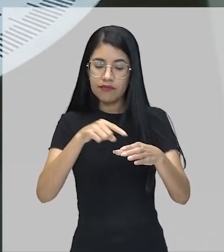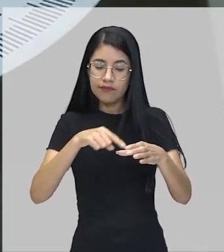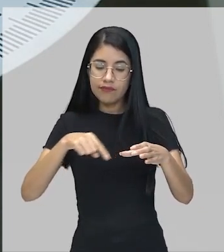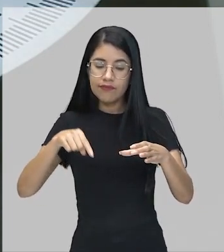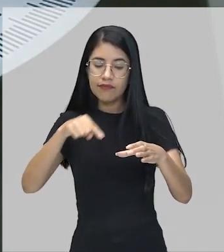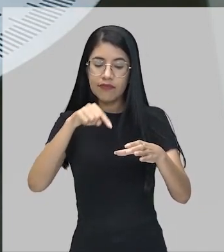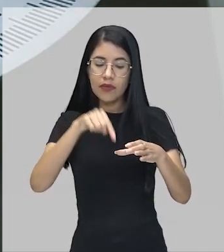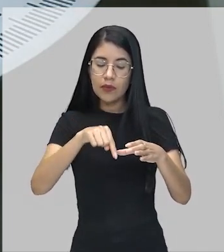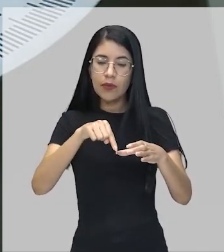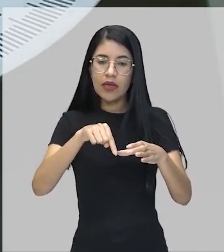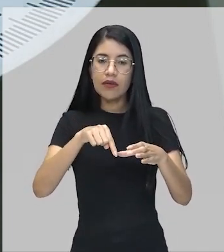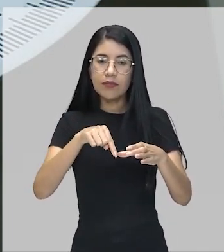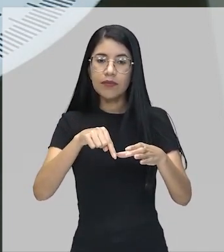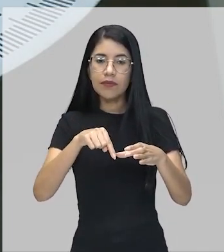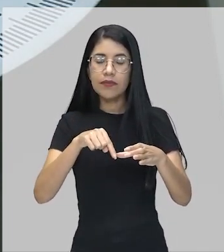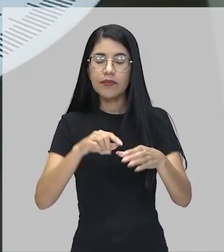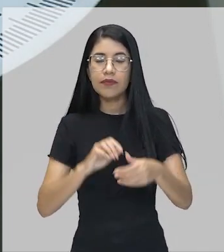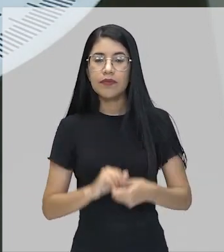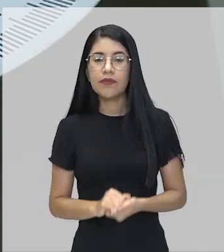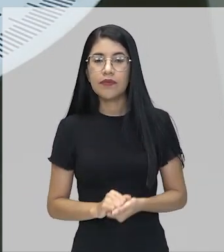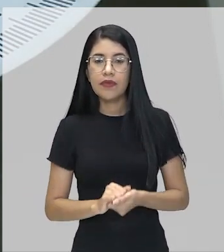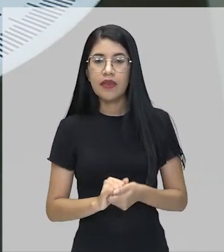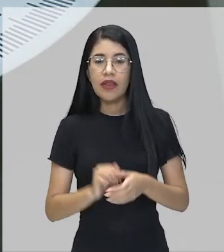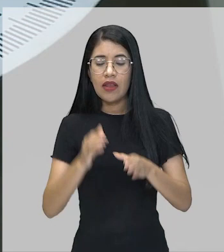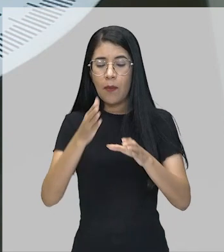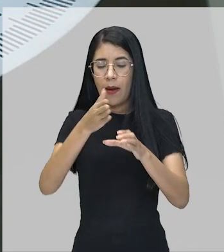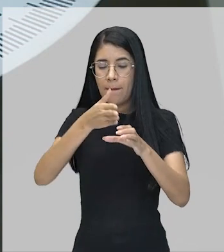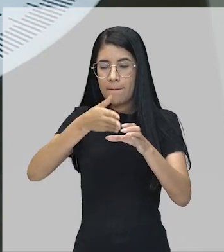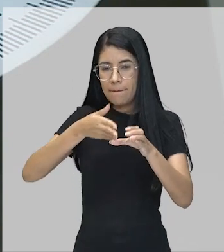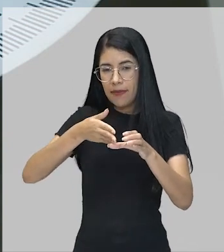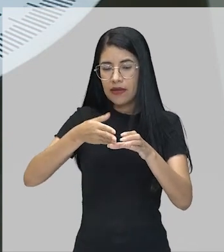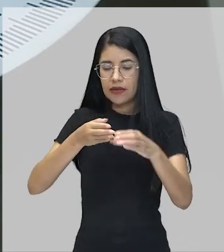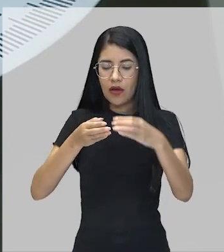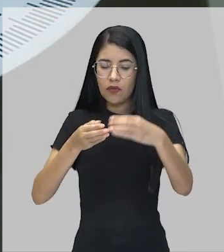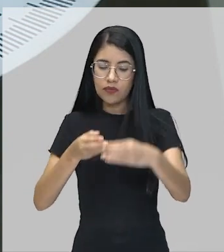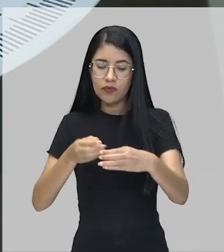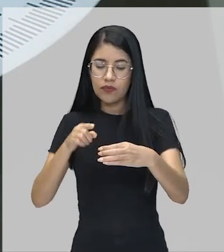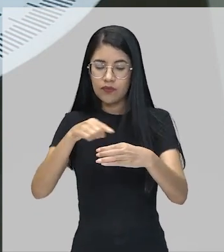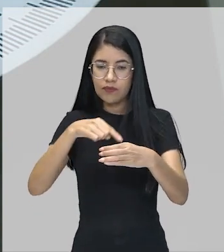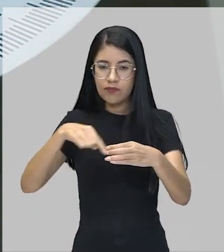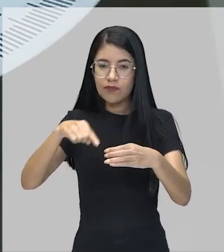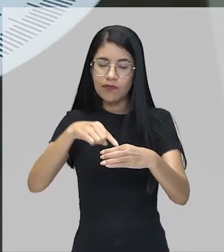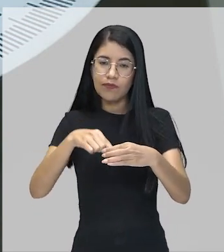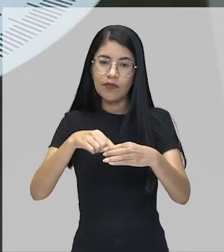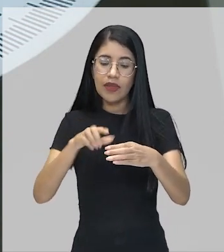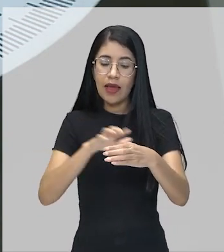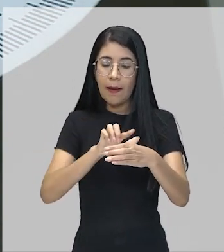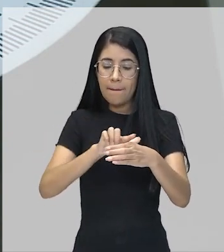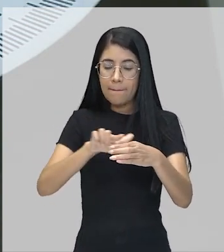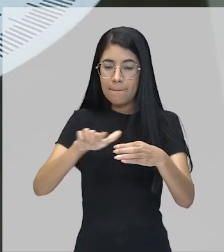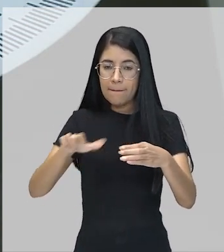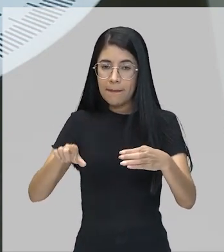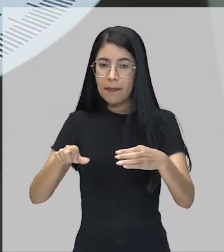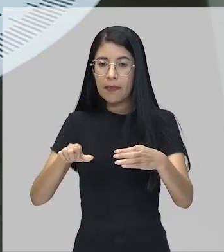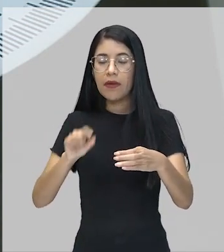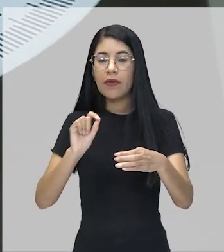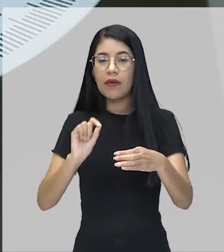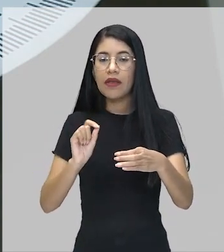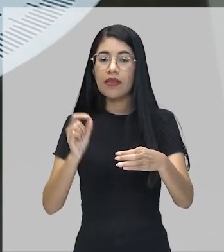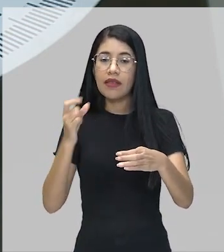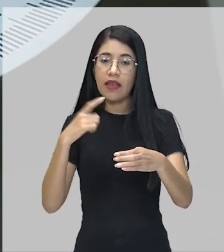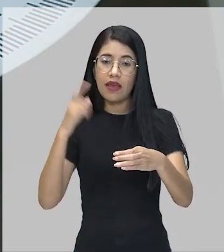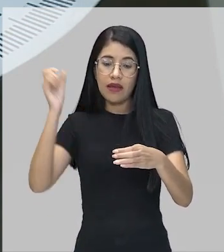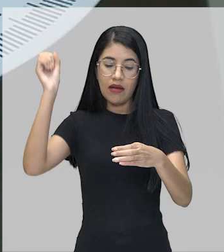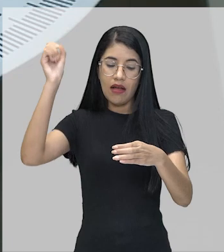de um semicírculo. É um círculo cortado ao meio. A parte plana do círculo, nós vamos incidir a